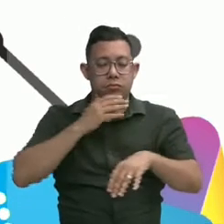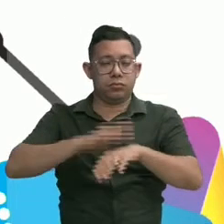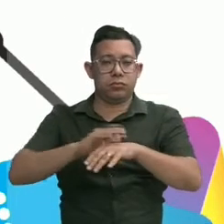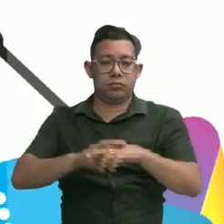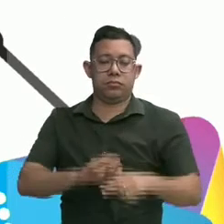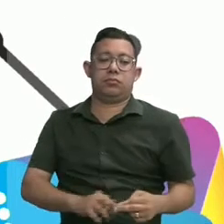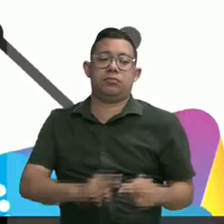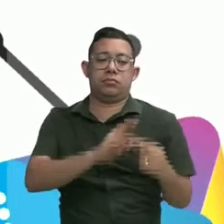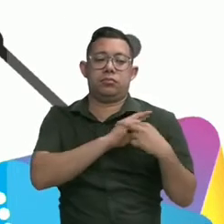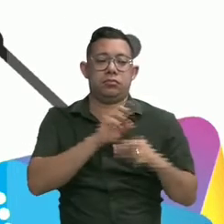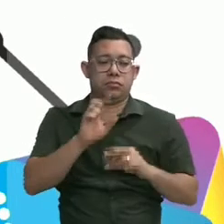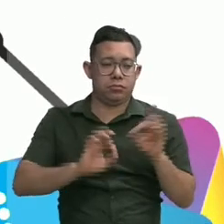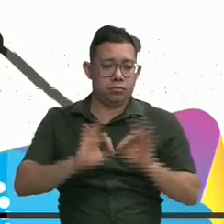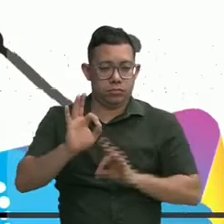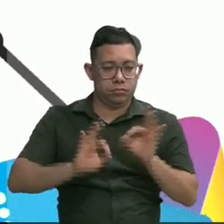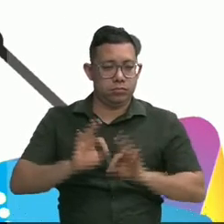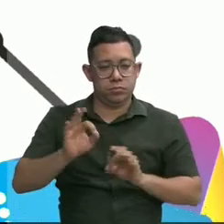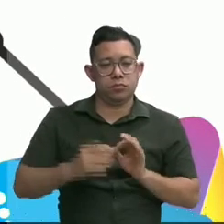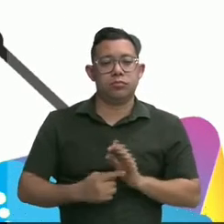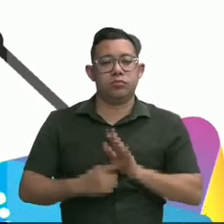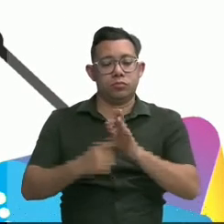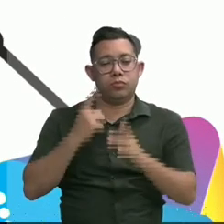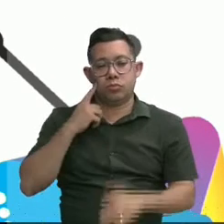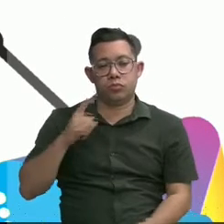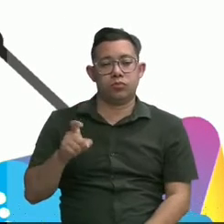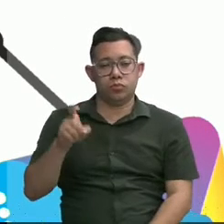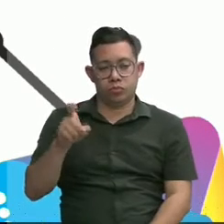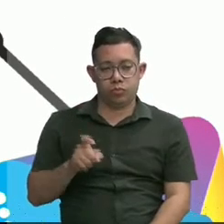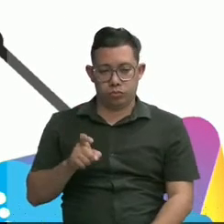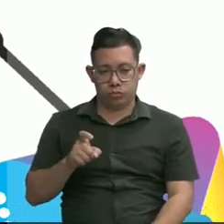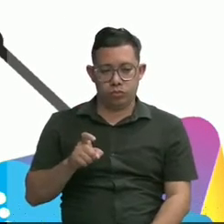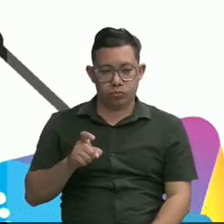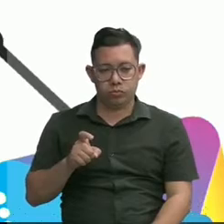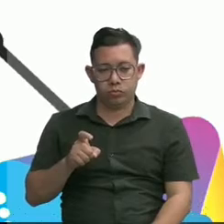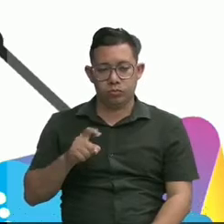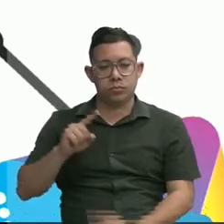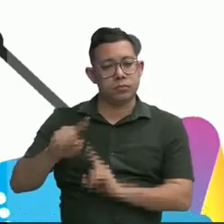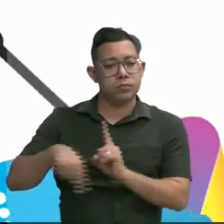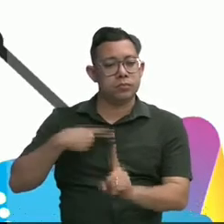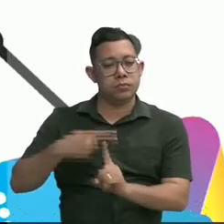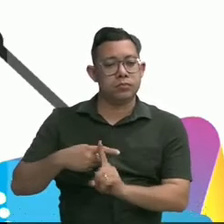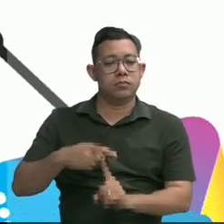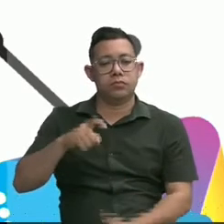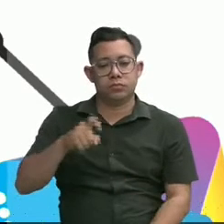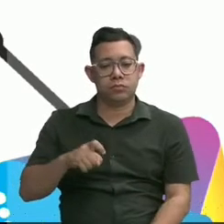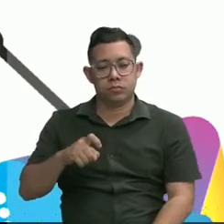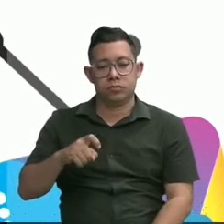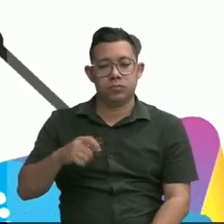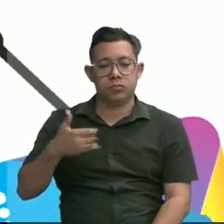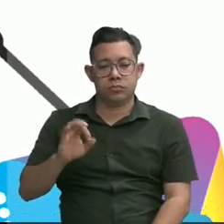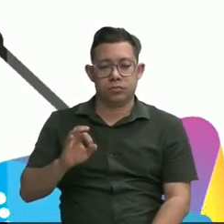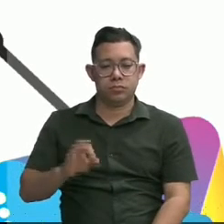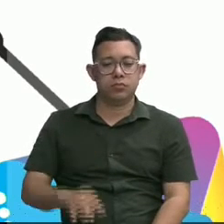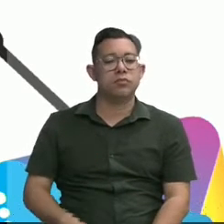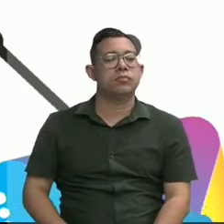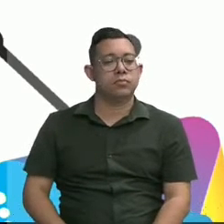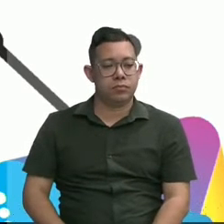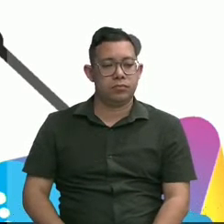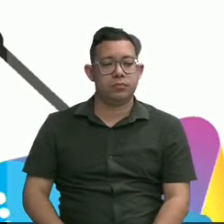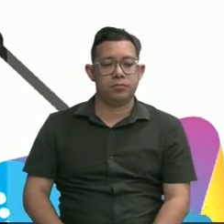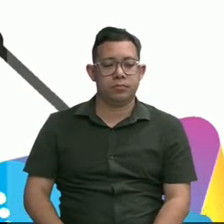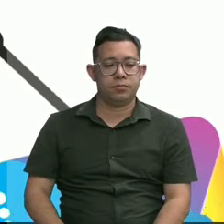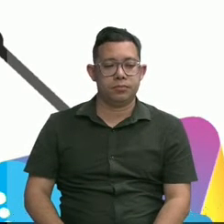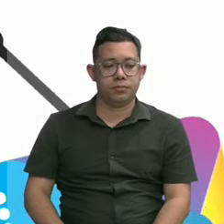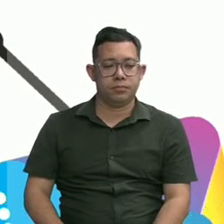pelo projeto representou a largura por x e o comprimento por x + 10 já que ela queria que fosse